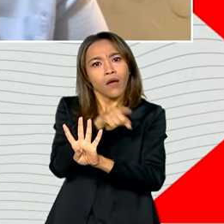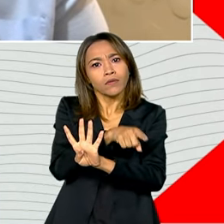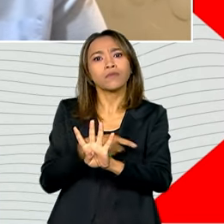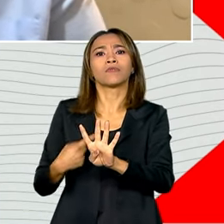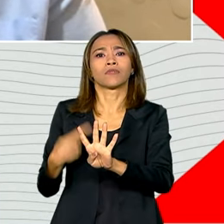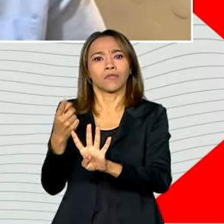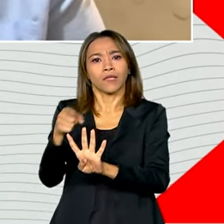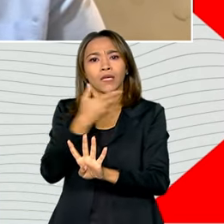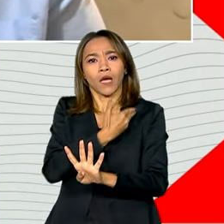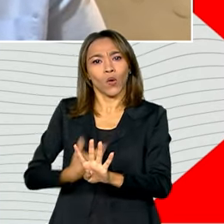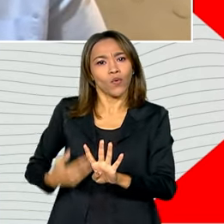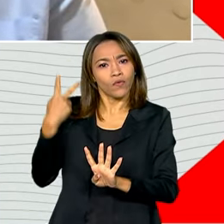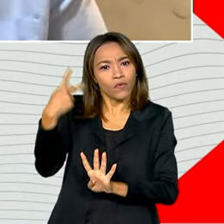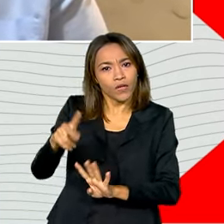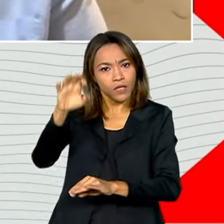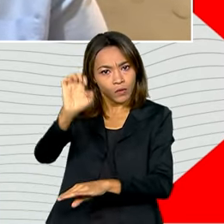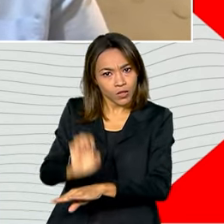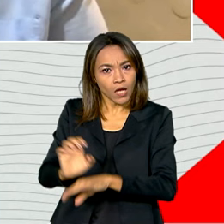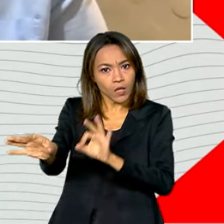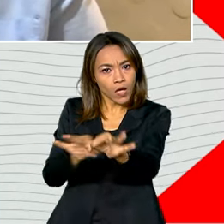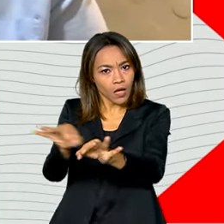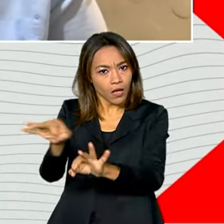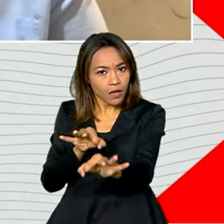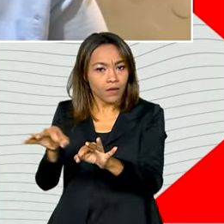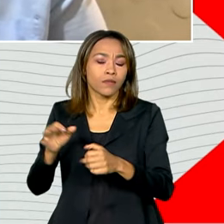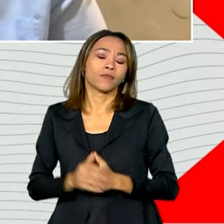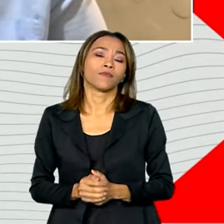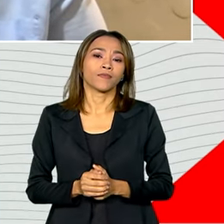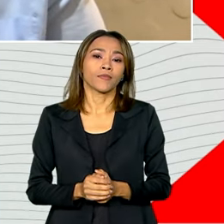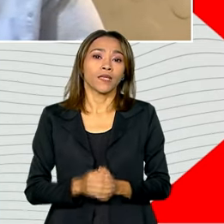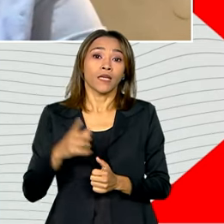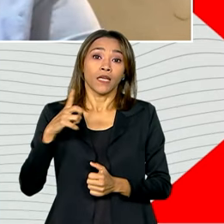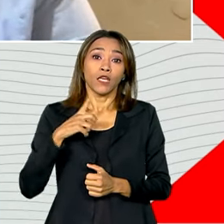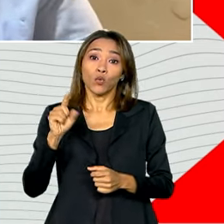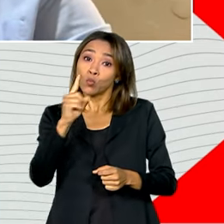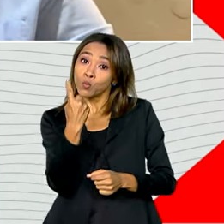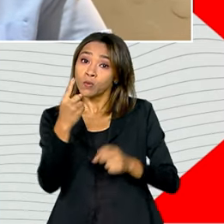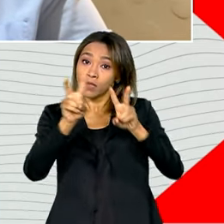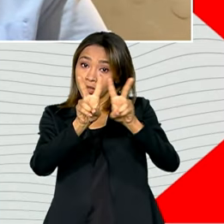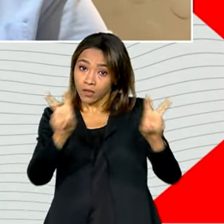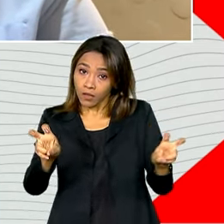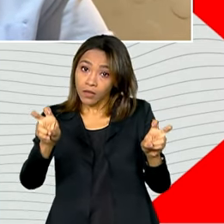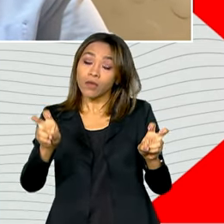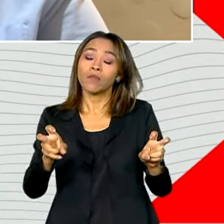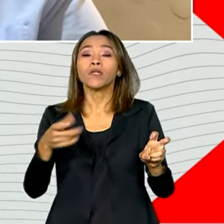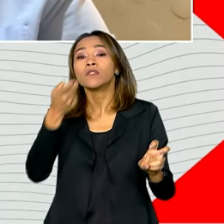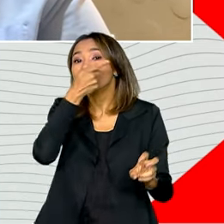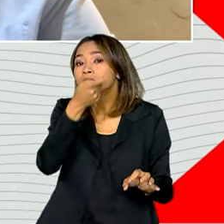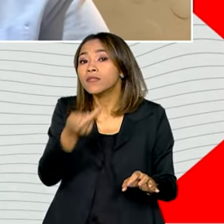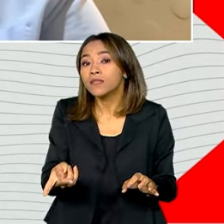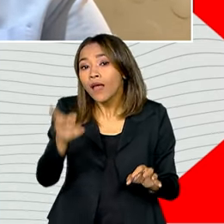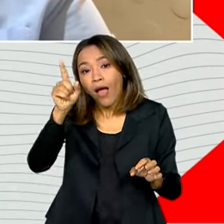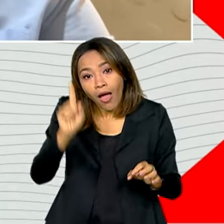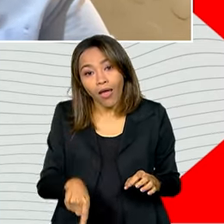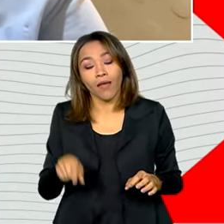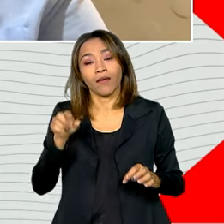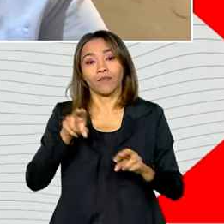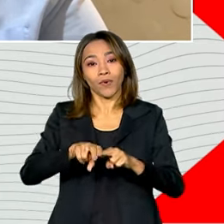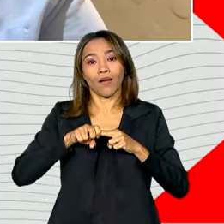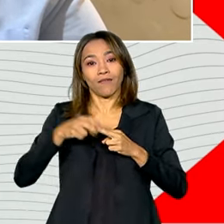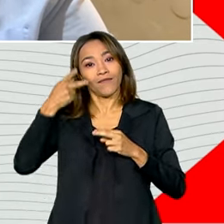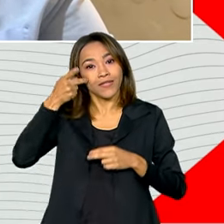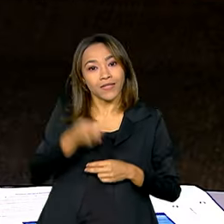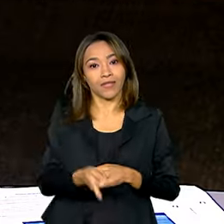governadora Fátima Bezerra, e um desses itens da nossa pauta aí de visitas foi exatamente a visita ao